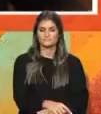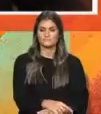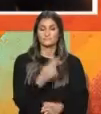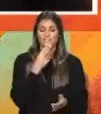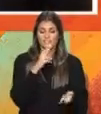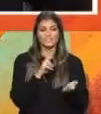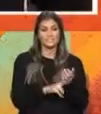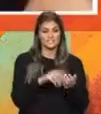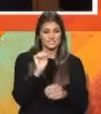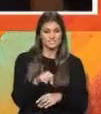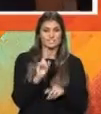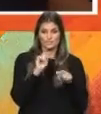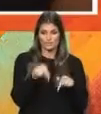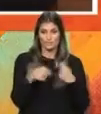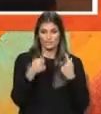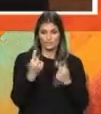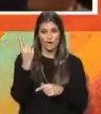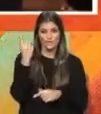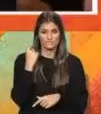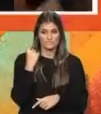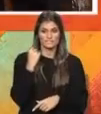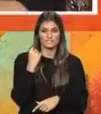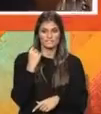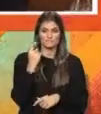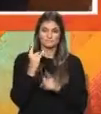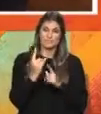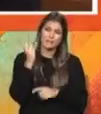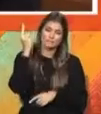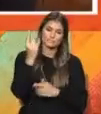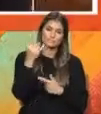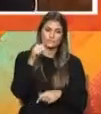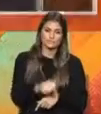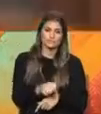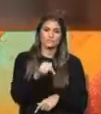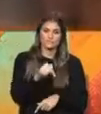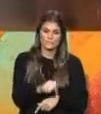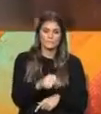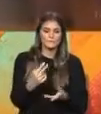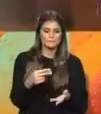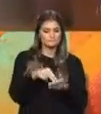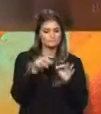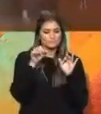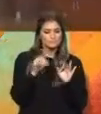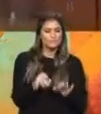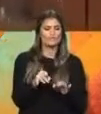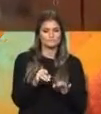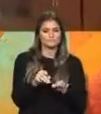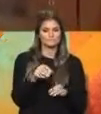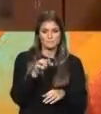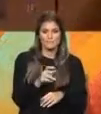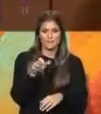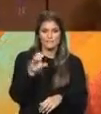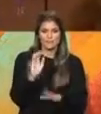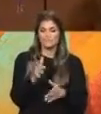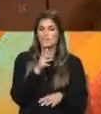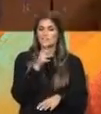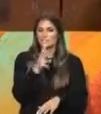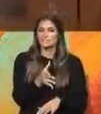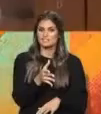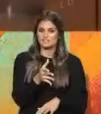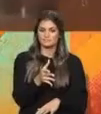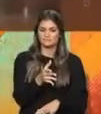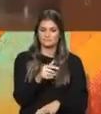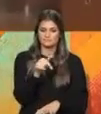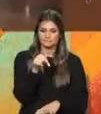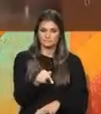É verdade, Jorge. Ontem estivemos em grandes altitudes, mas hoje estamos com os pés bem assentes na terra. Estamos em Marvão, como eu já fiz várias vezes